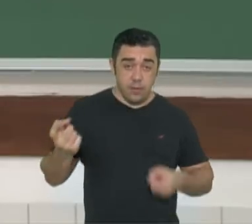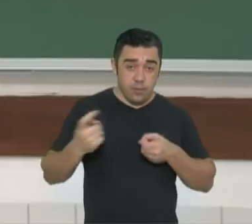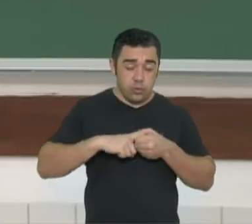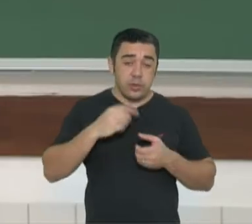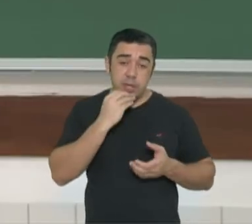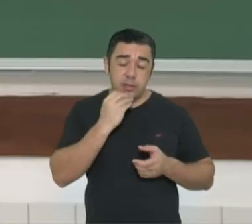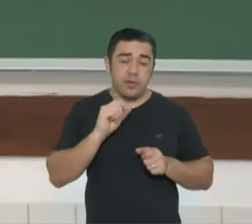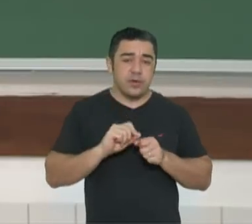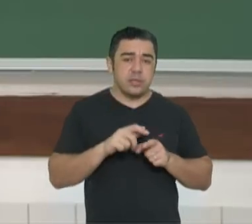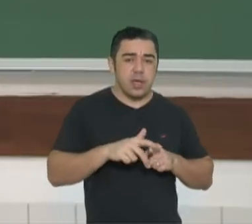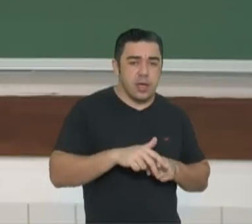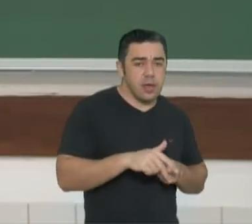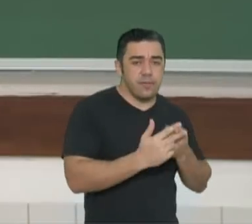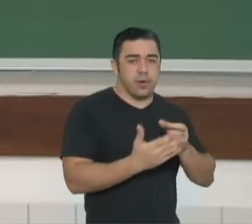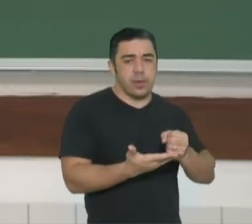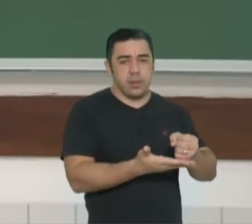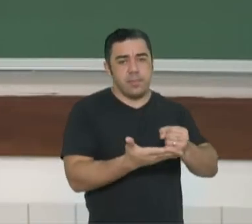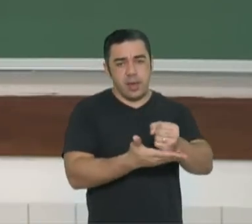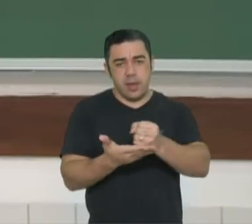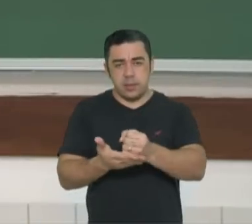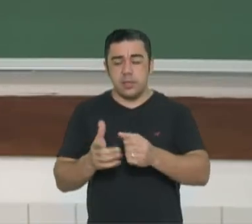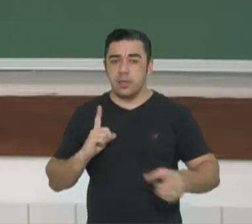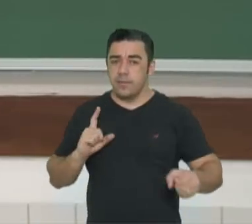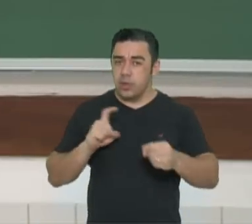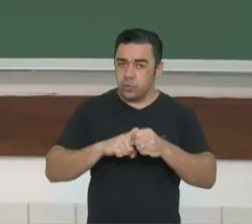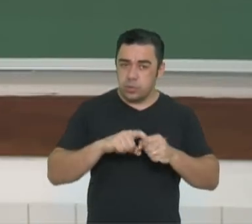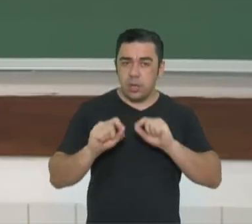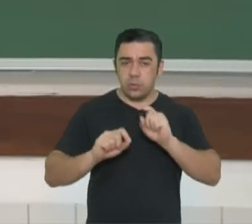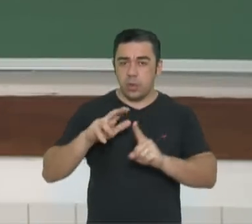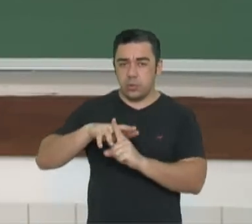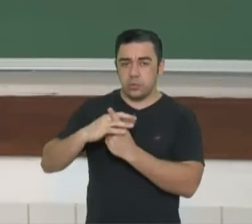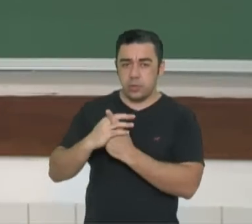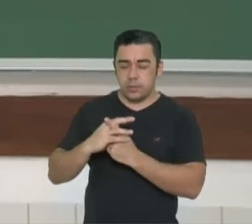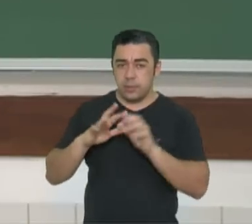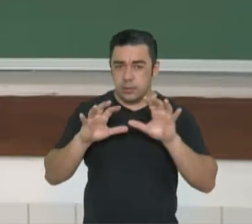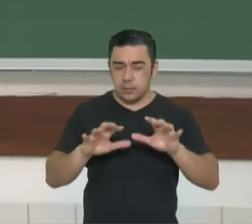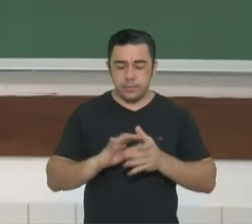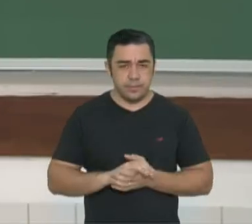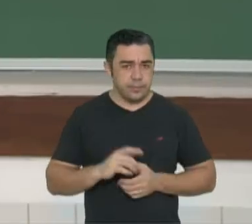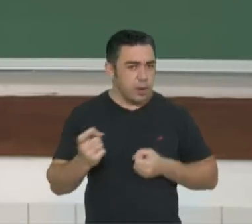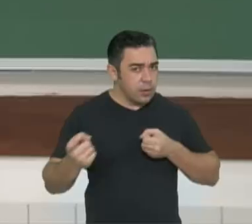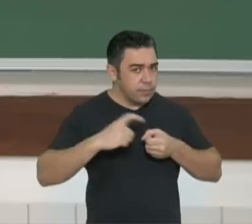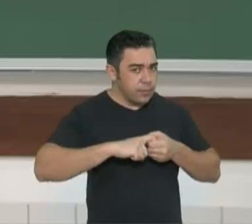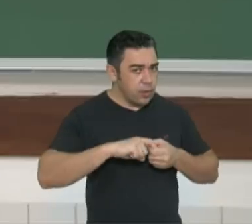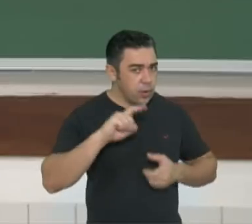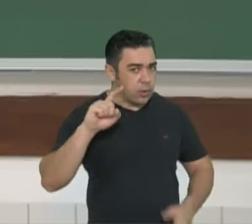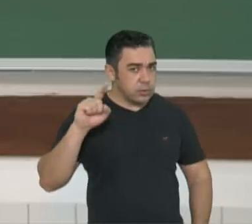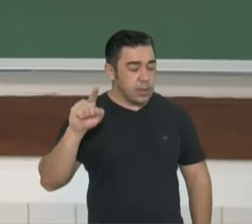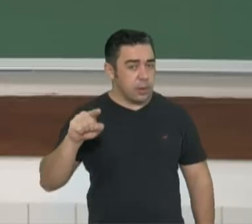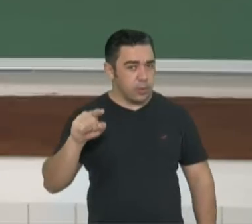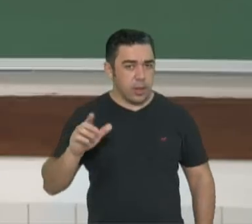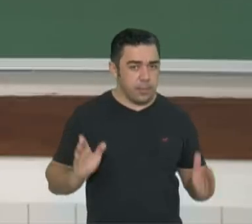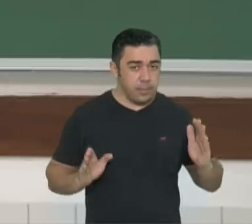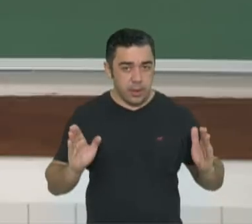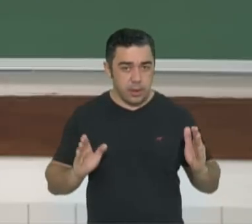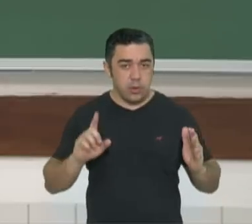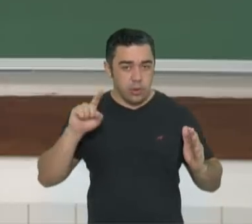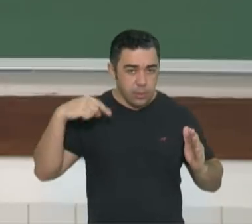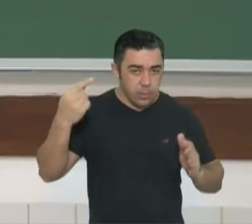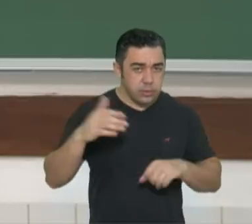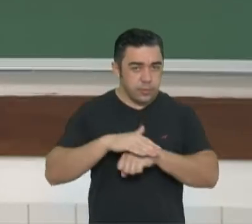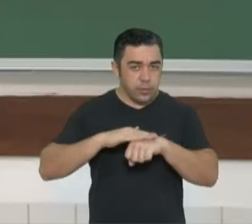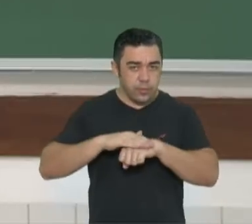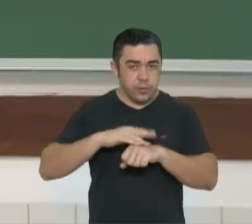de base. E ele foi muito associado ao socialismo com isso. A gente volta nesse momento de tensão, então, para conversar depois